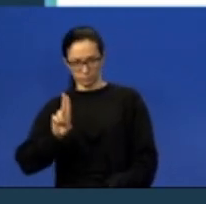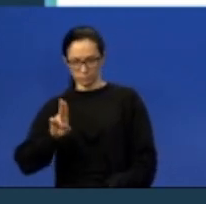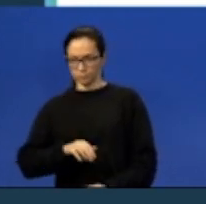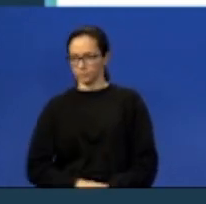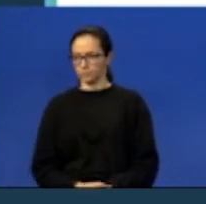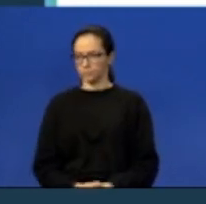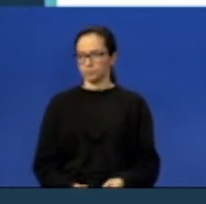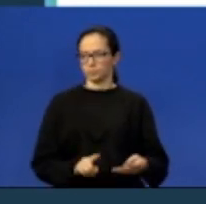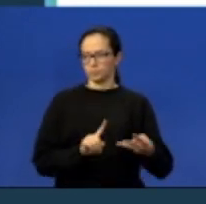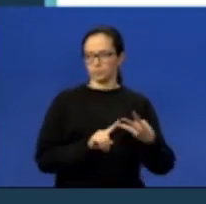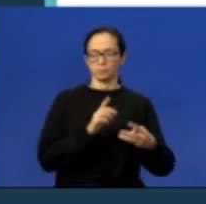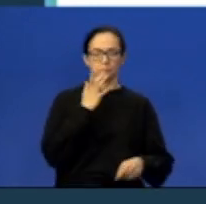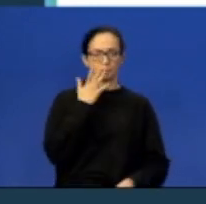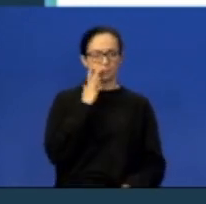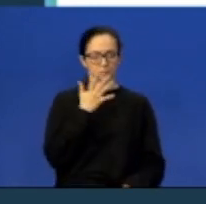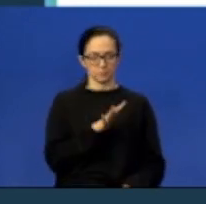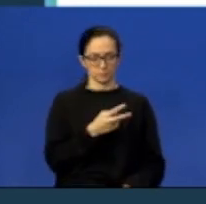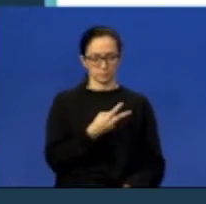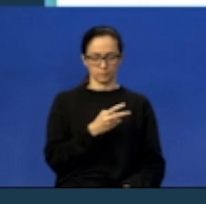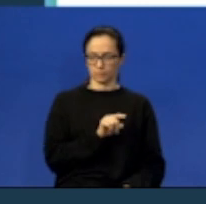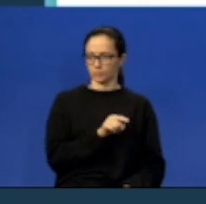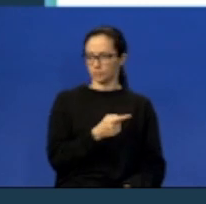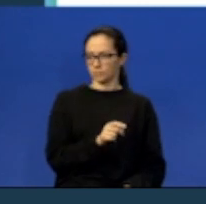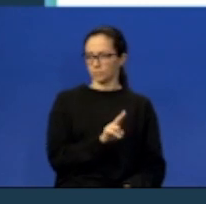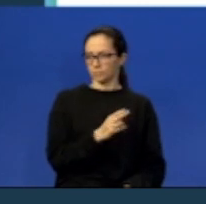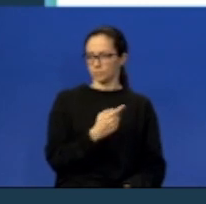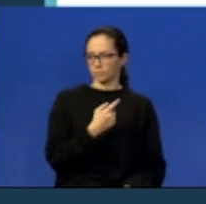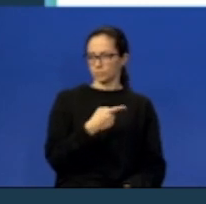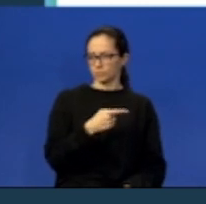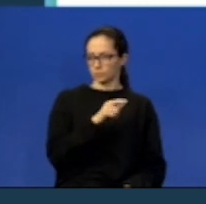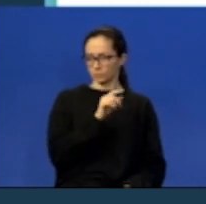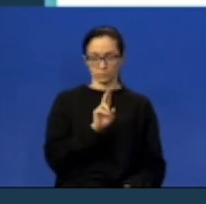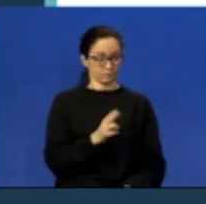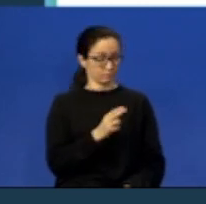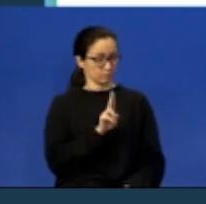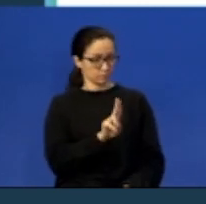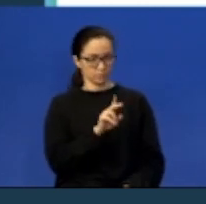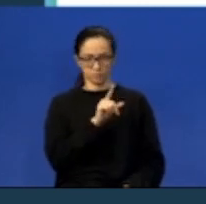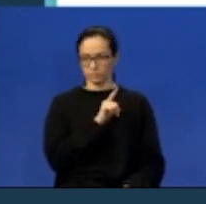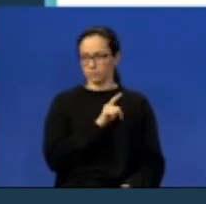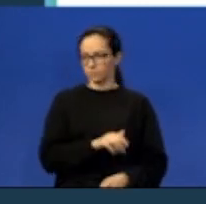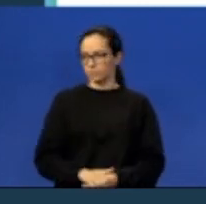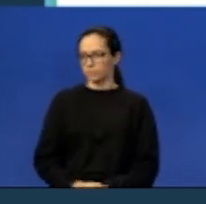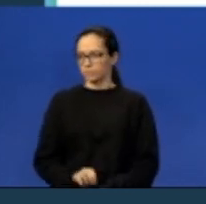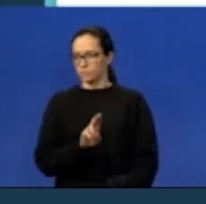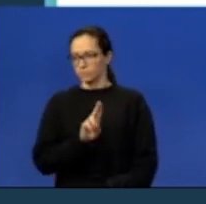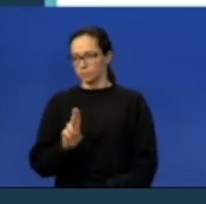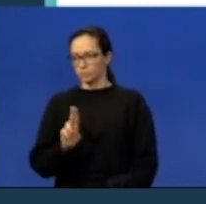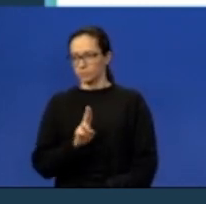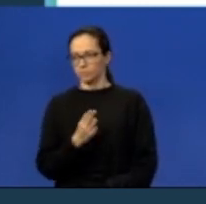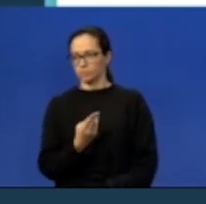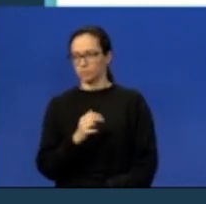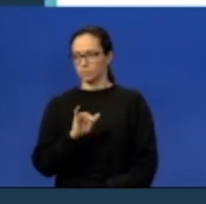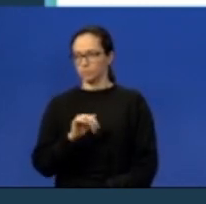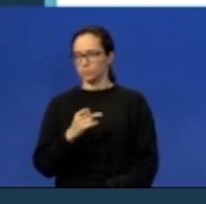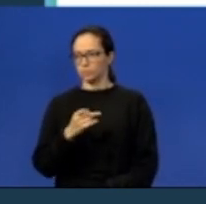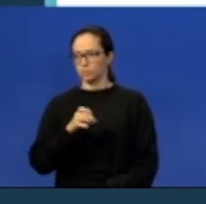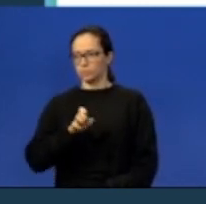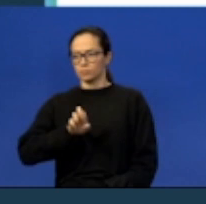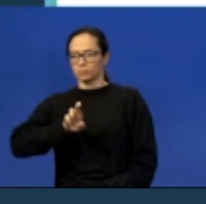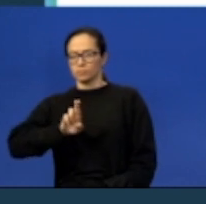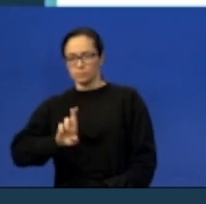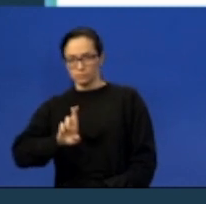ossos, que é em torno de 2000, eles têm valores próximos, em torno de 2000 até 130 a 2000, e a